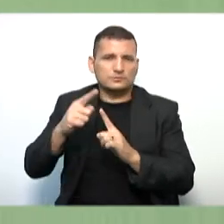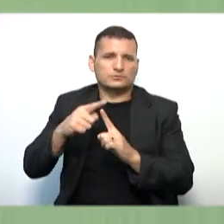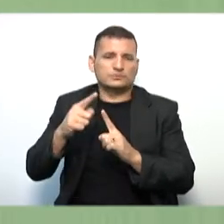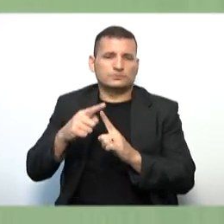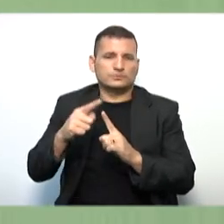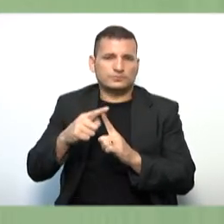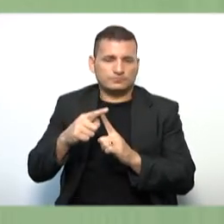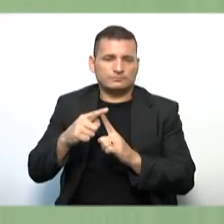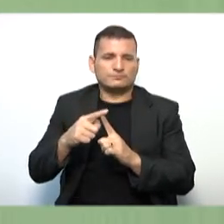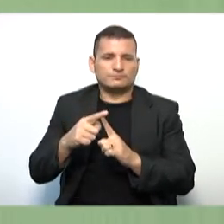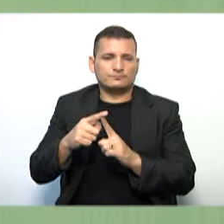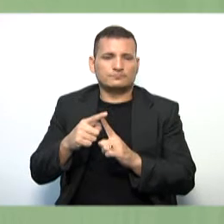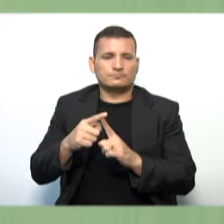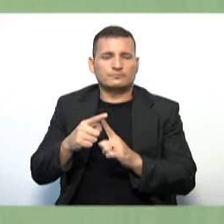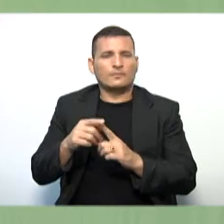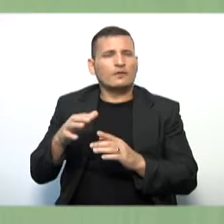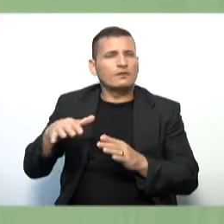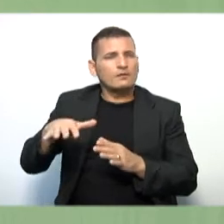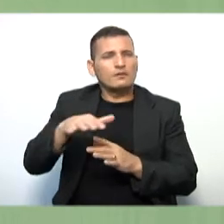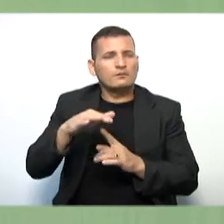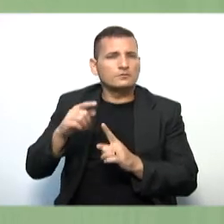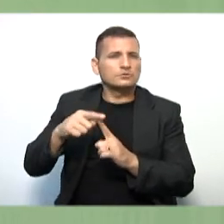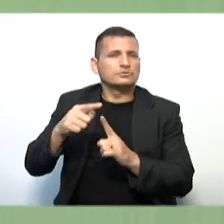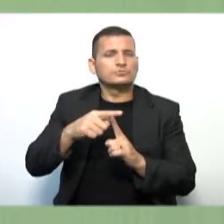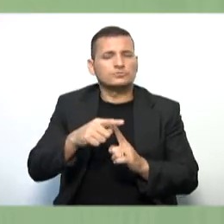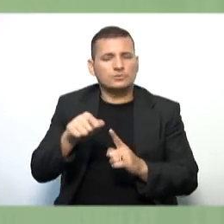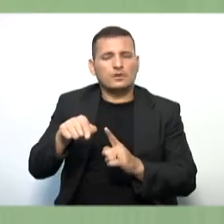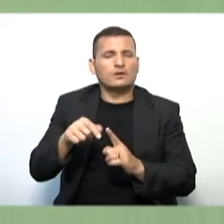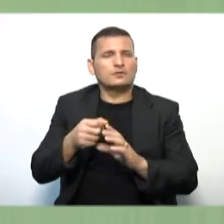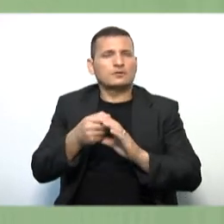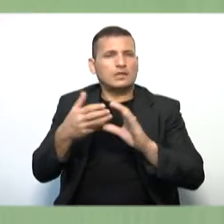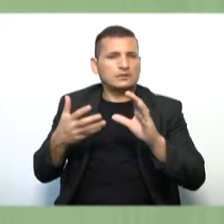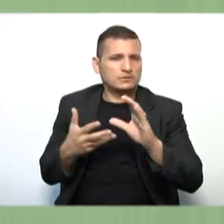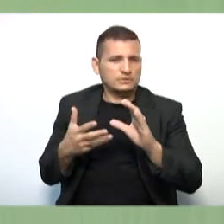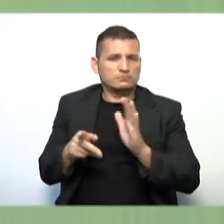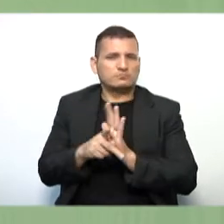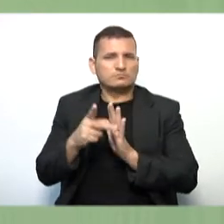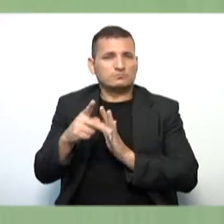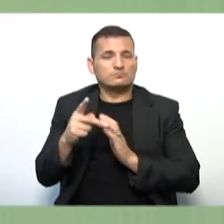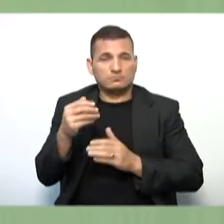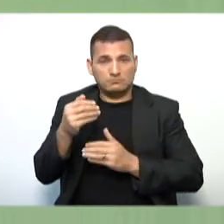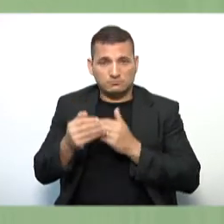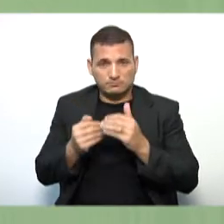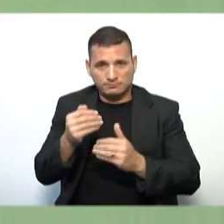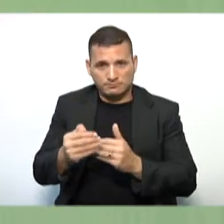Esses tipos são o que caracterizam o processo.